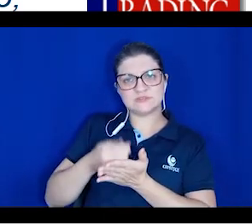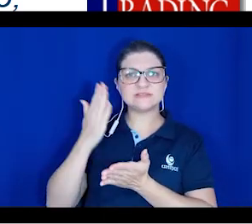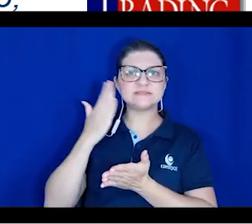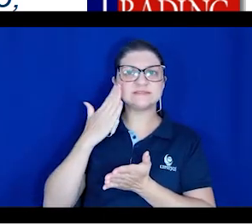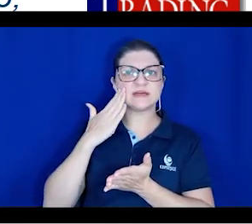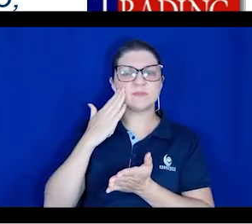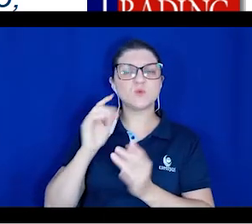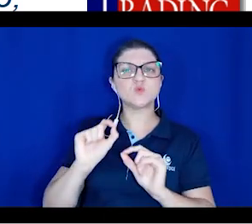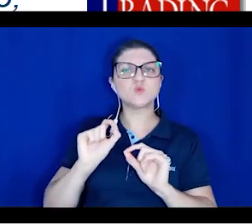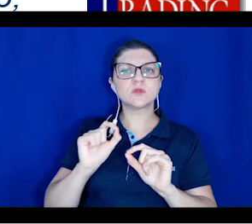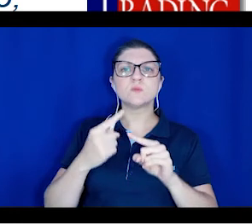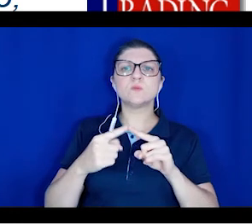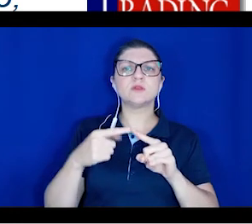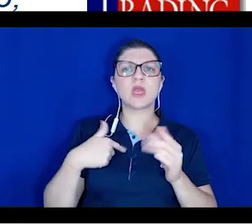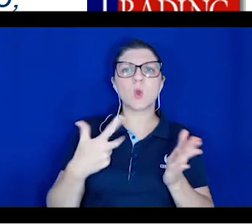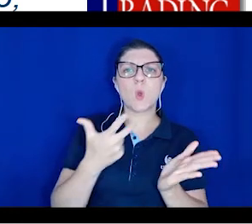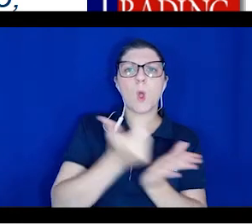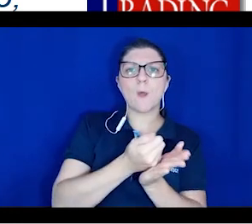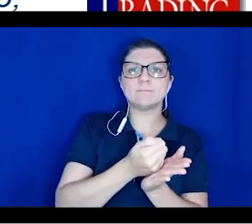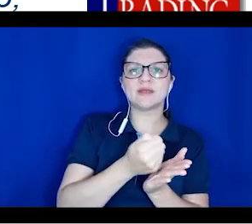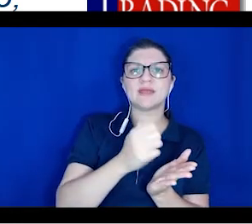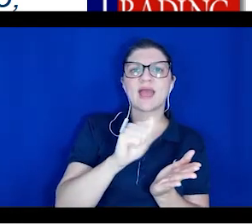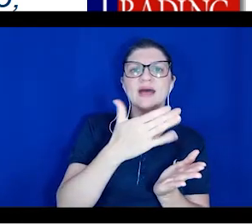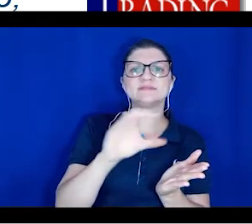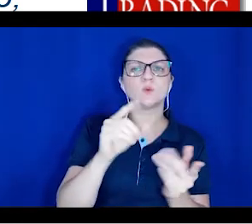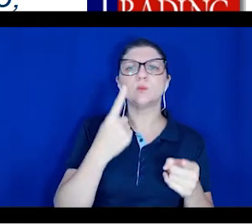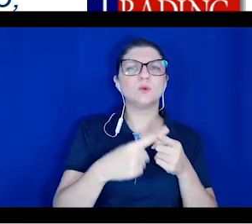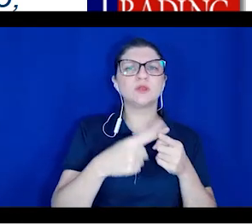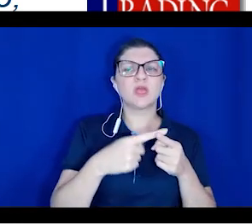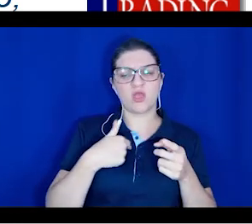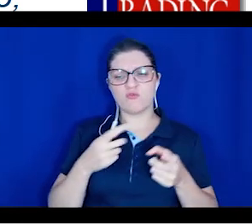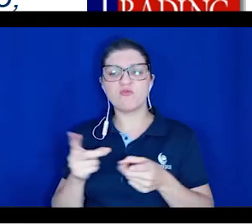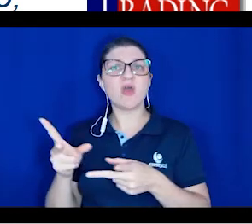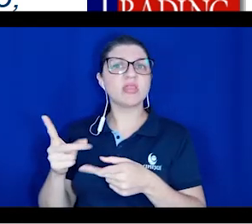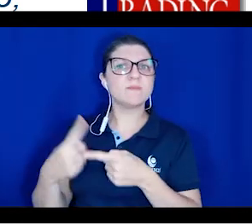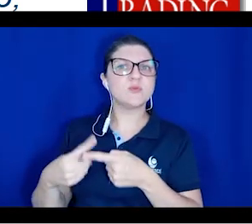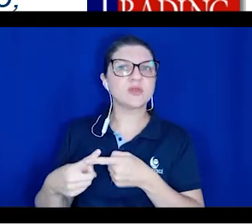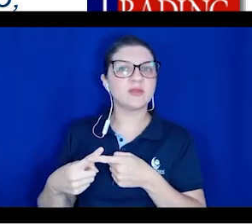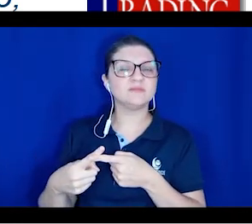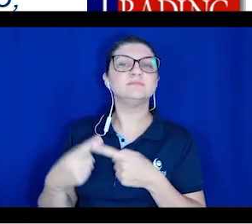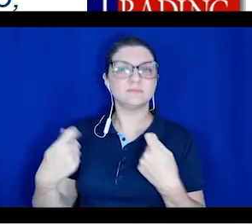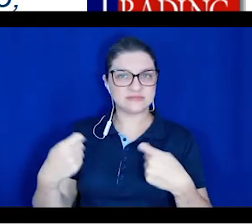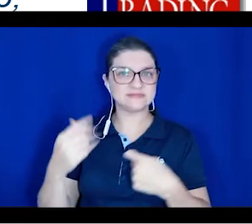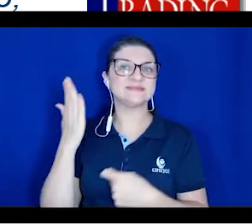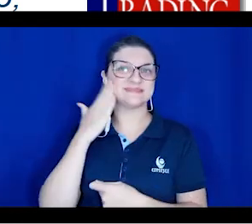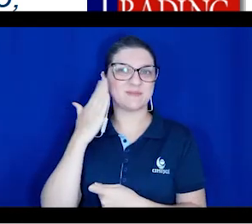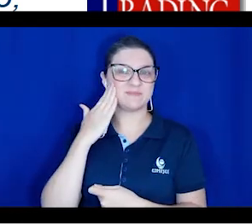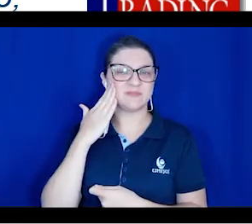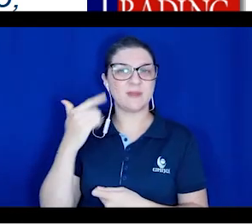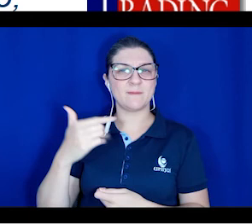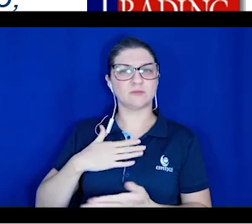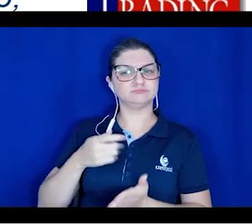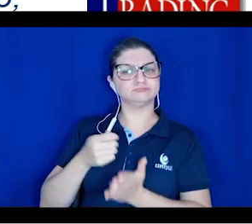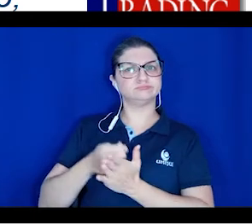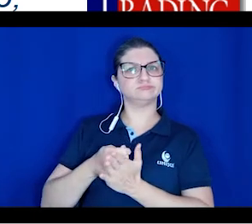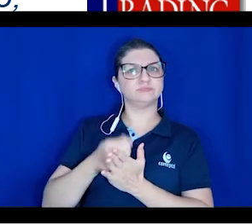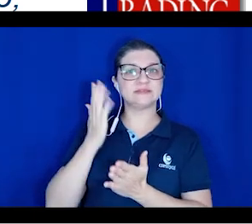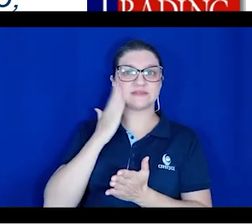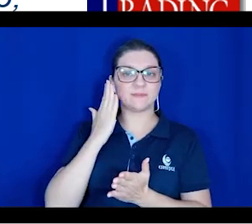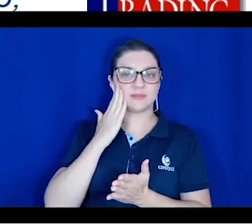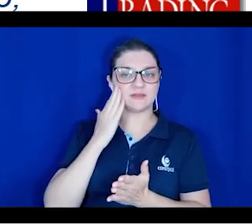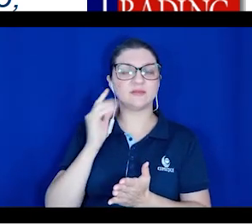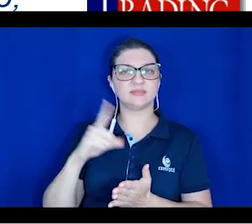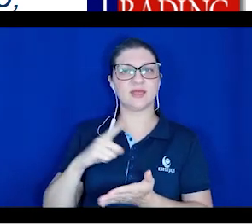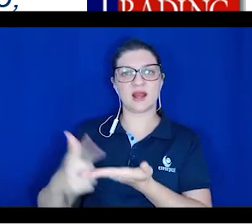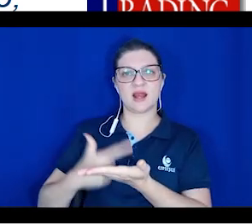ingressamos e compramos uma ação. Ou seja, por que eu estou comprando? Por que eu estou vendendo? É que eu tenho alguns livros que contribuem para vocês,